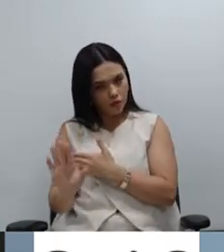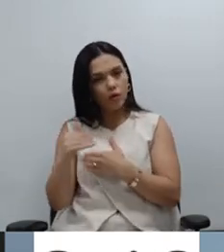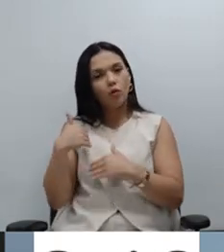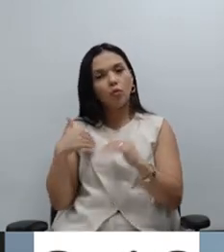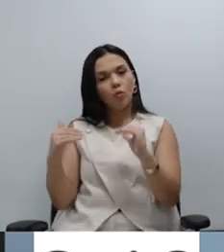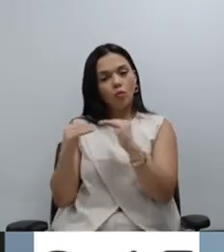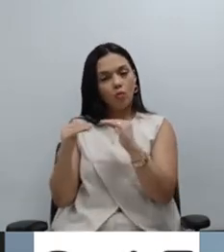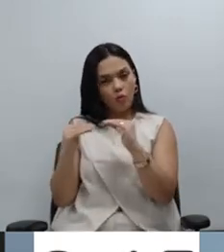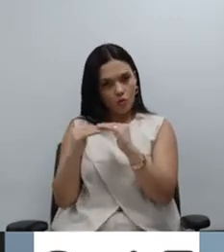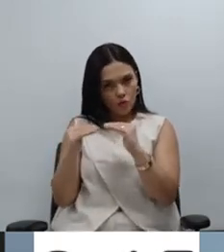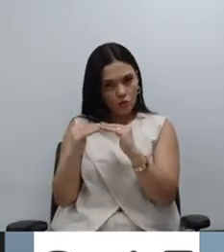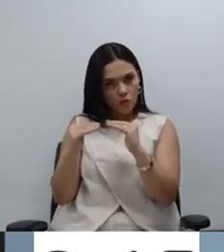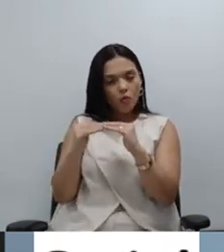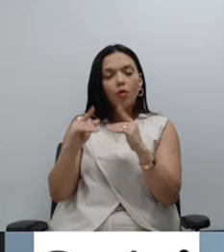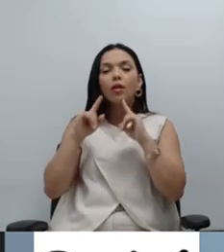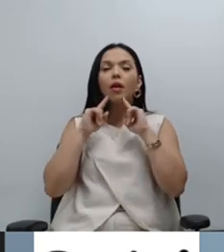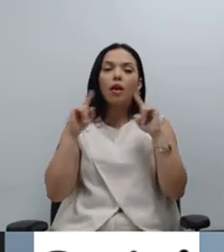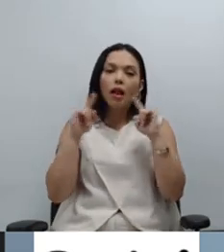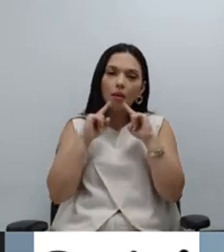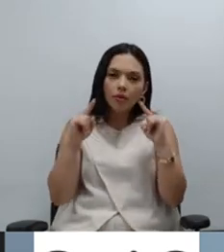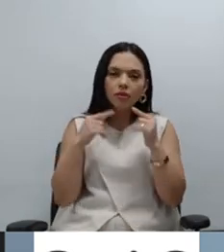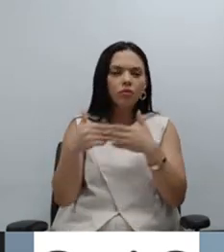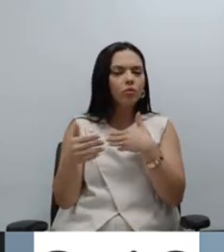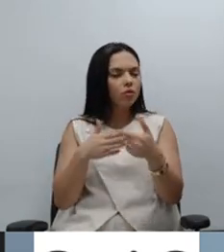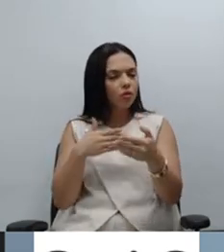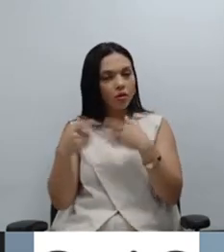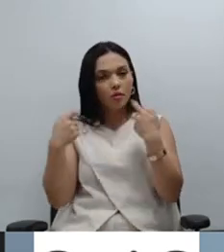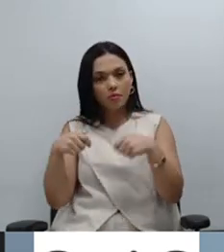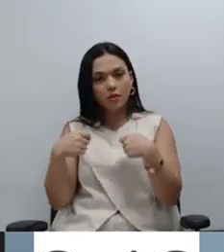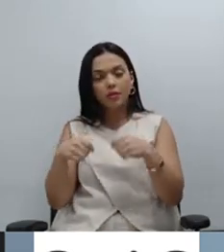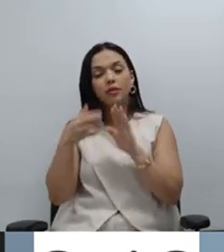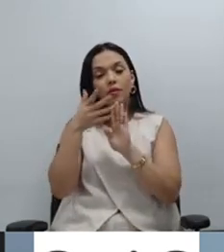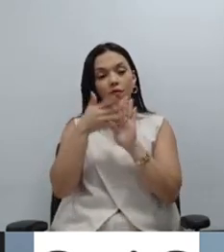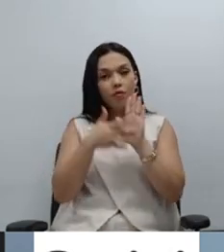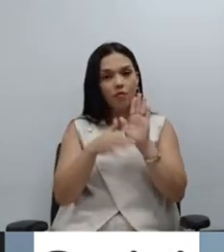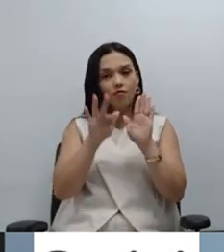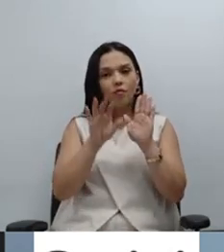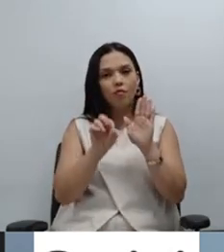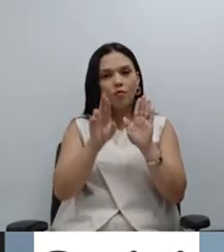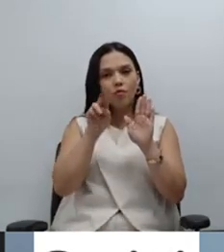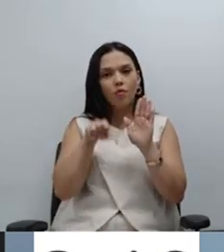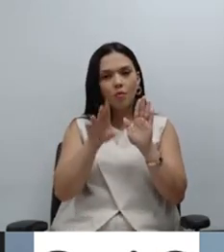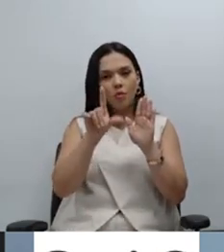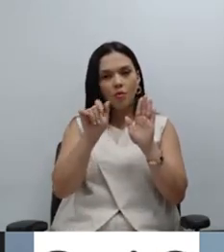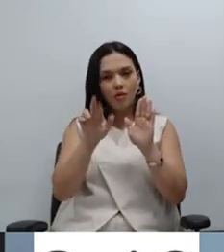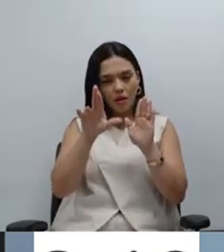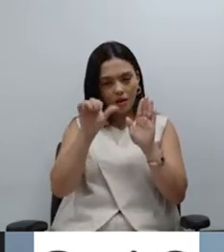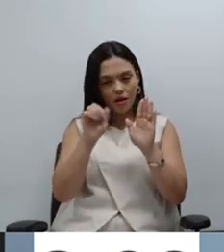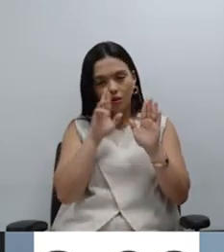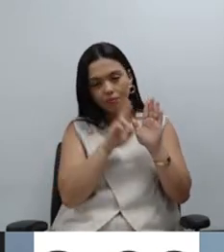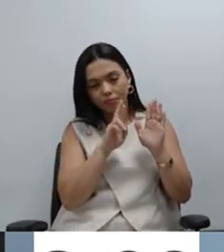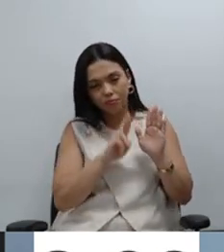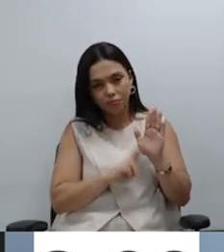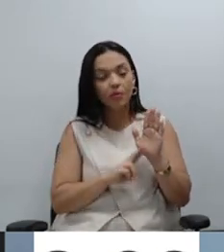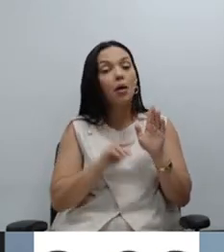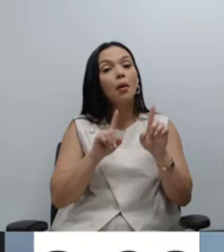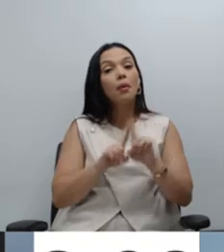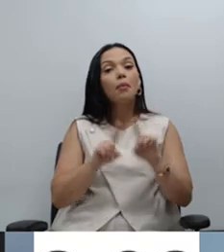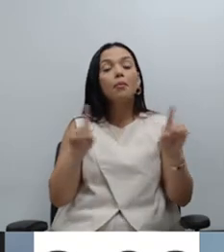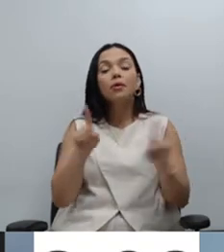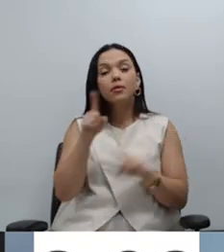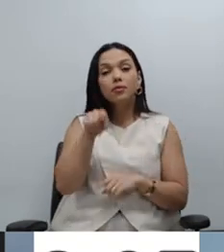questões, as reclamações, os elogios têm que ser através do formulário, mas o que está ocorrendo, para que vocês possam